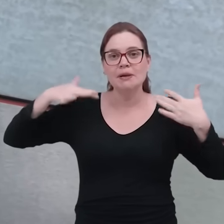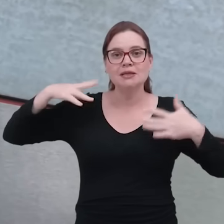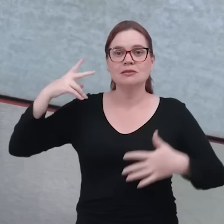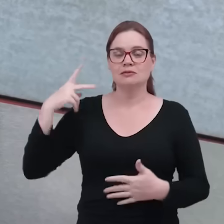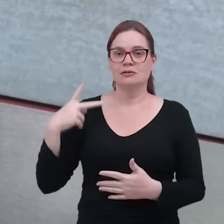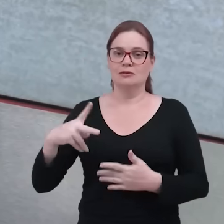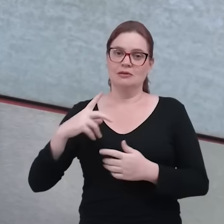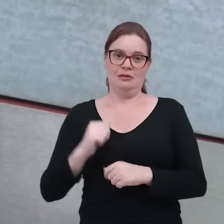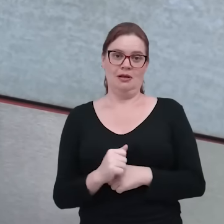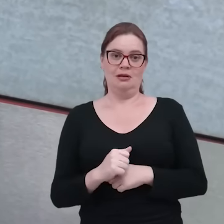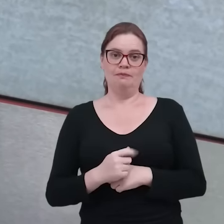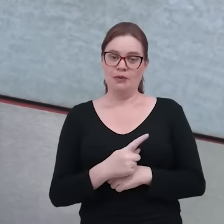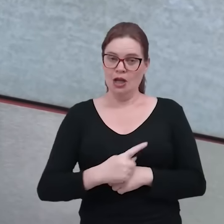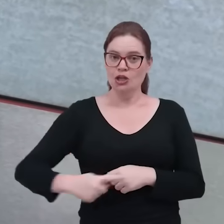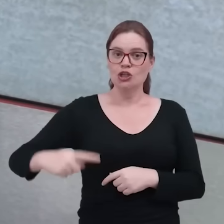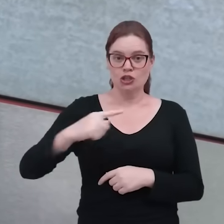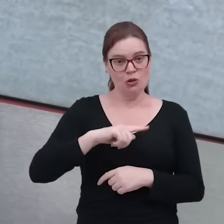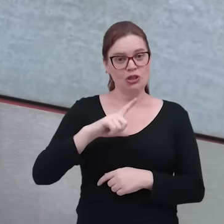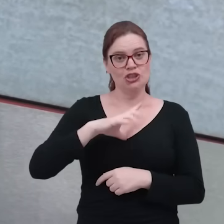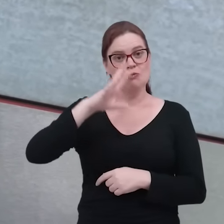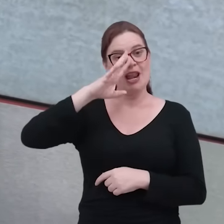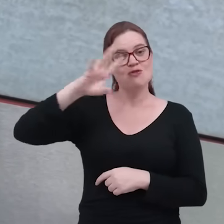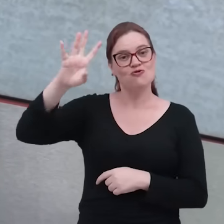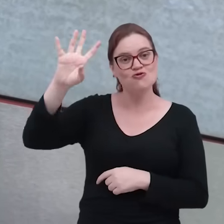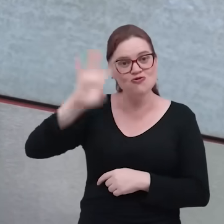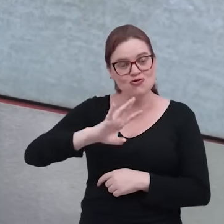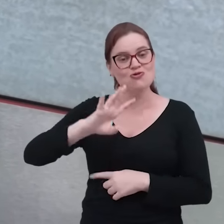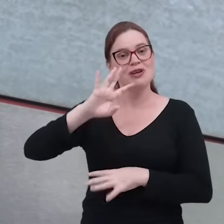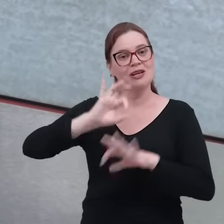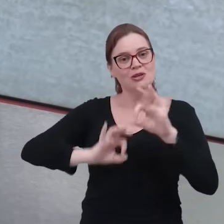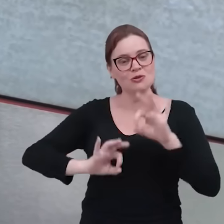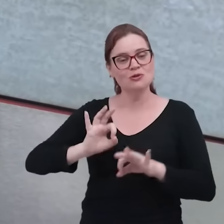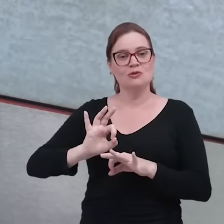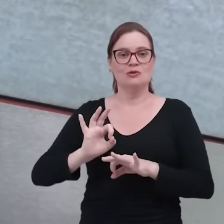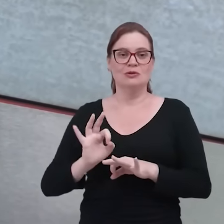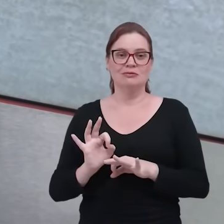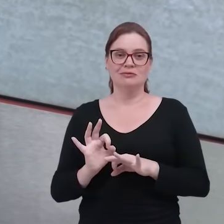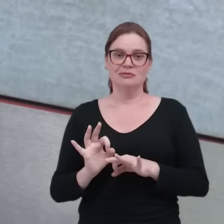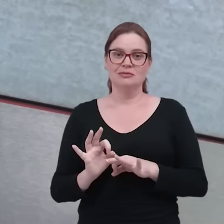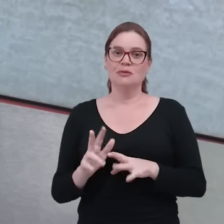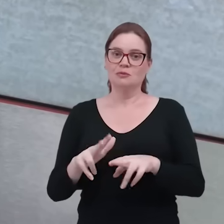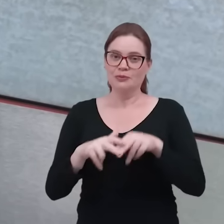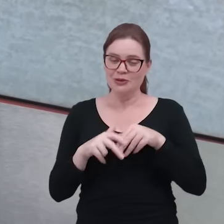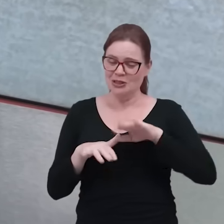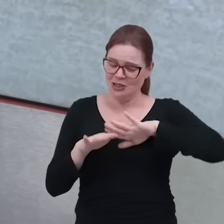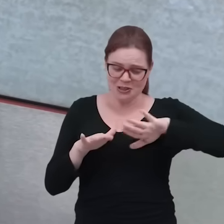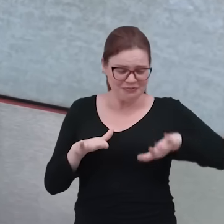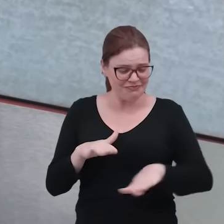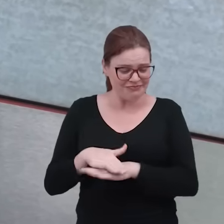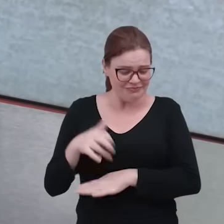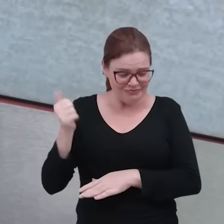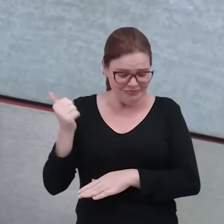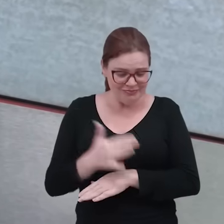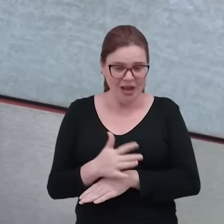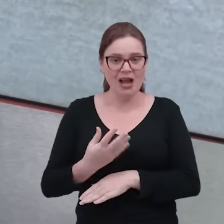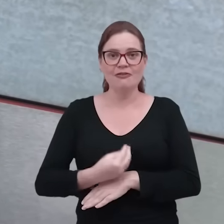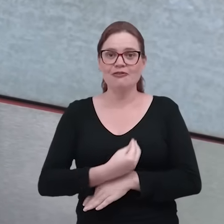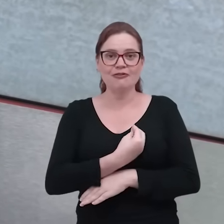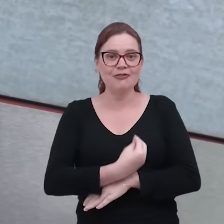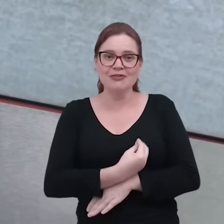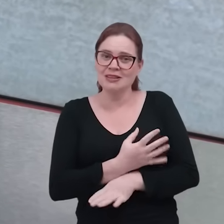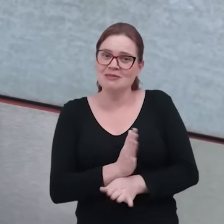nós, pessoas que estavam debaixo da condenação do pecado. Então, essa condição de necessitados, de